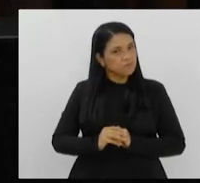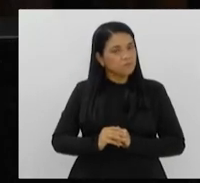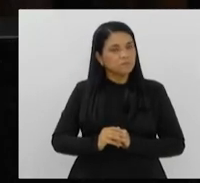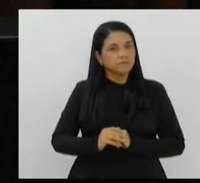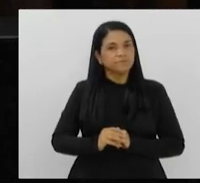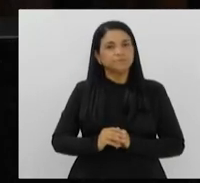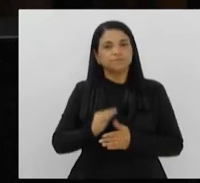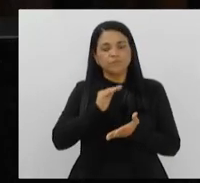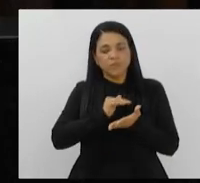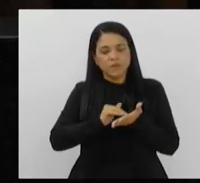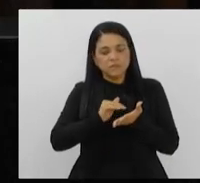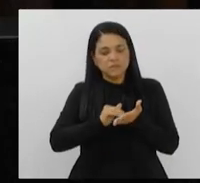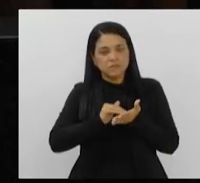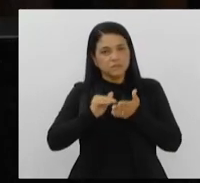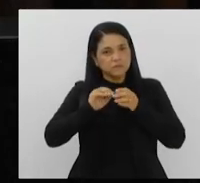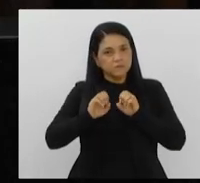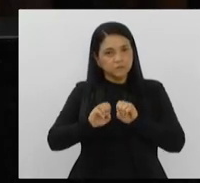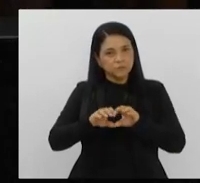na Secretaria de Educação,